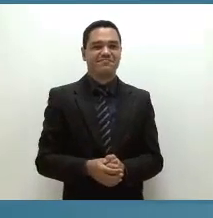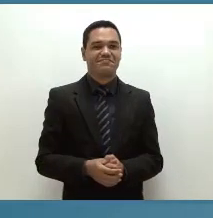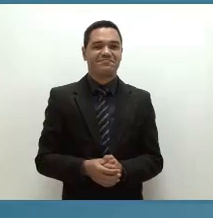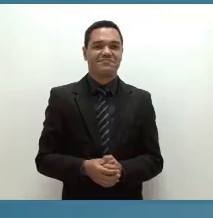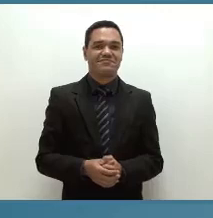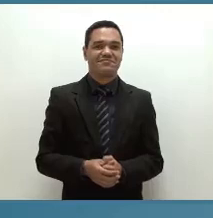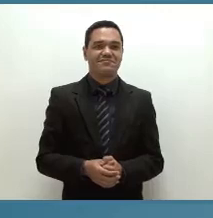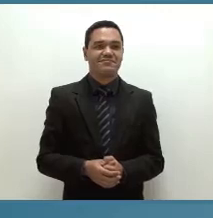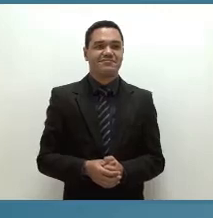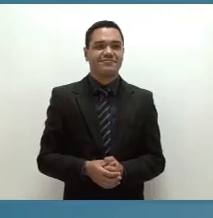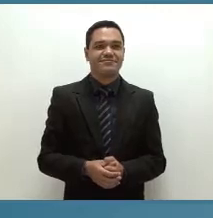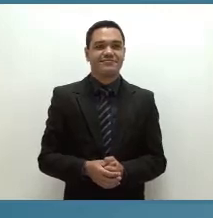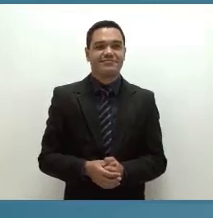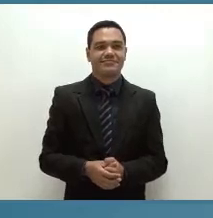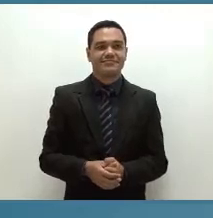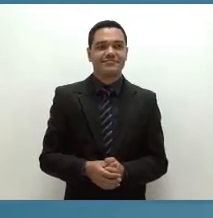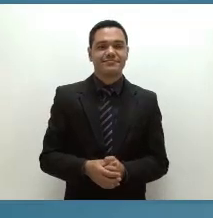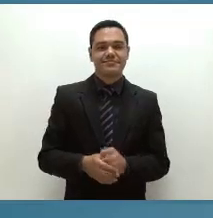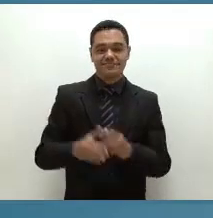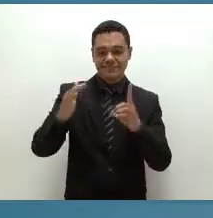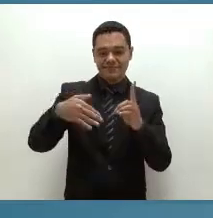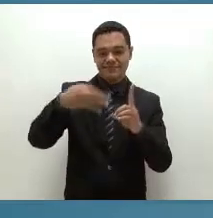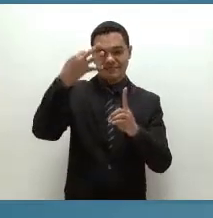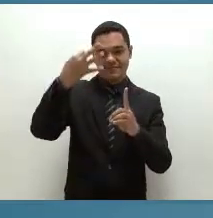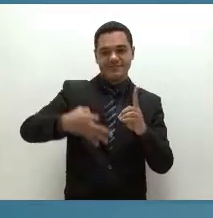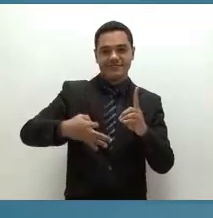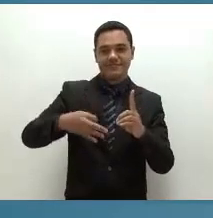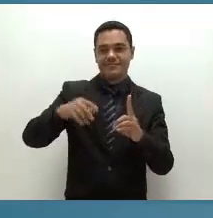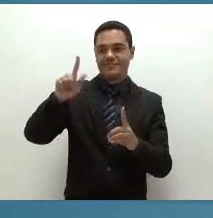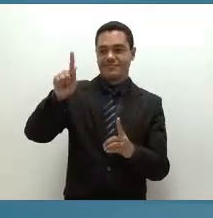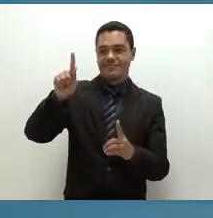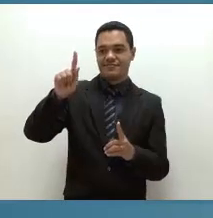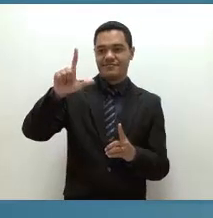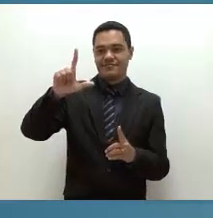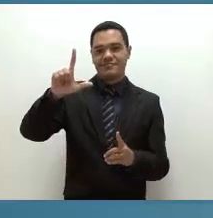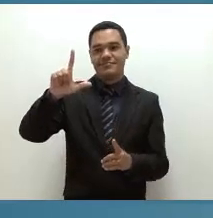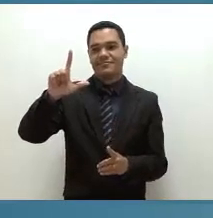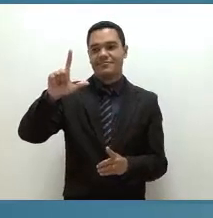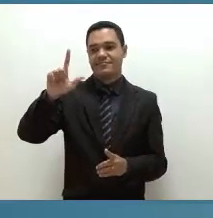Obrigada, Excelência. Desembargadora Gleide Pereira de Moura.